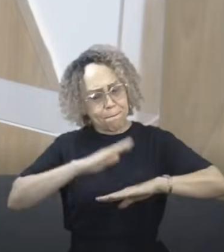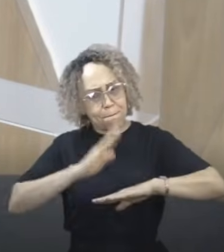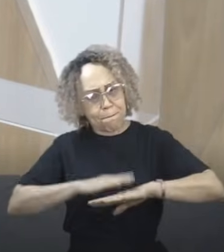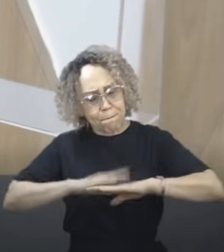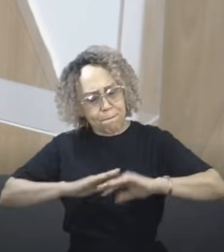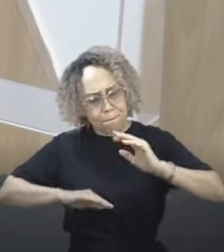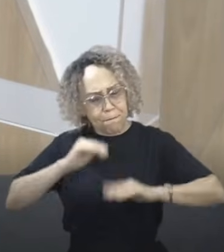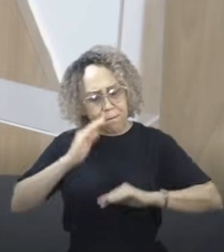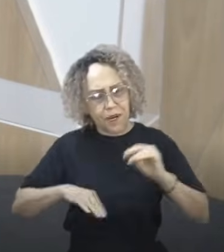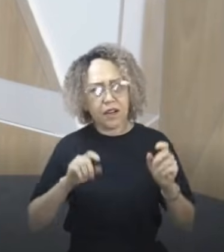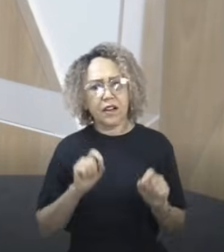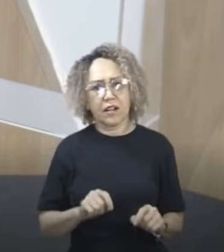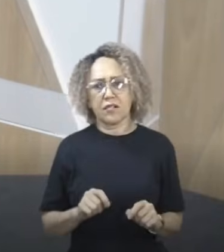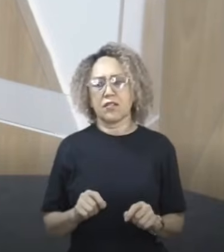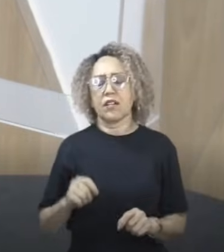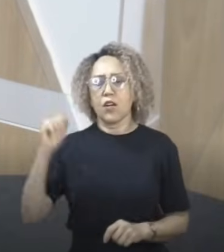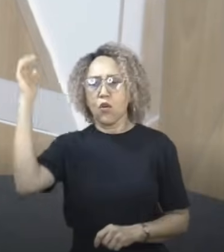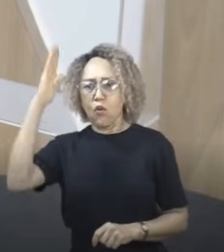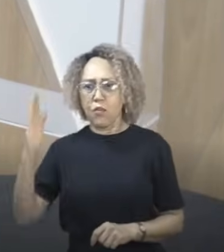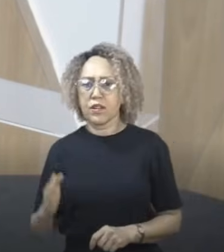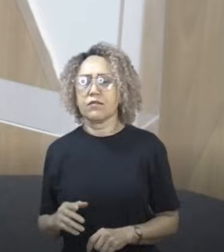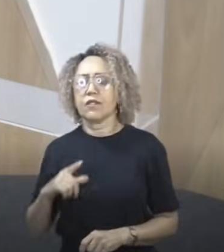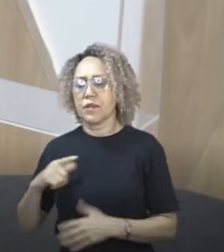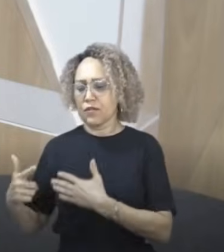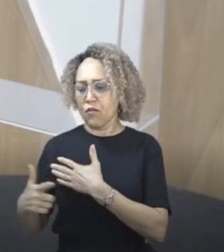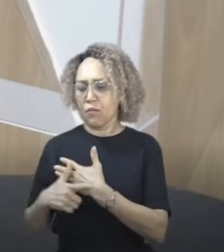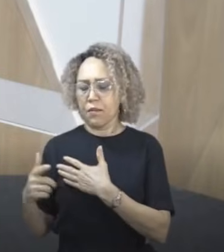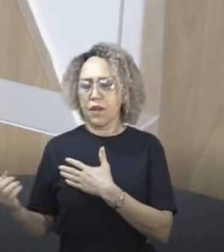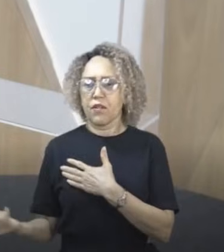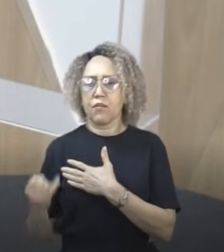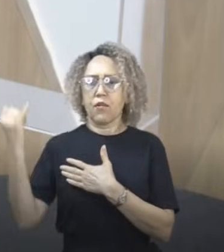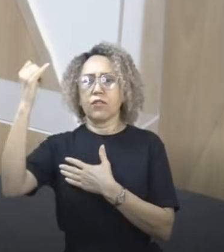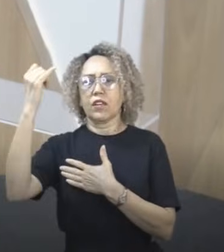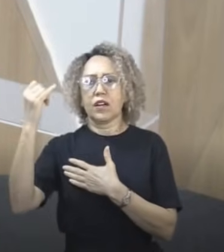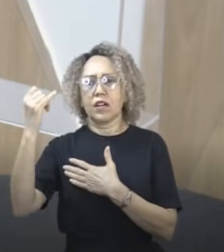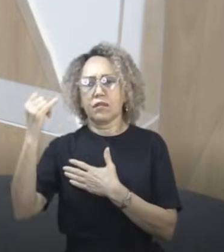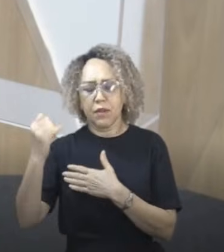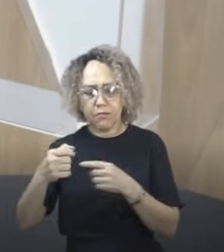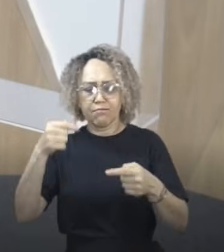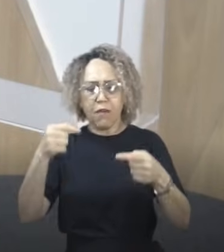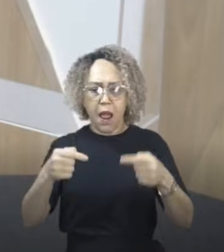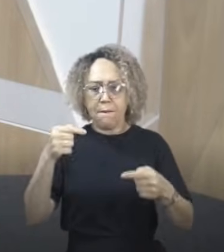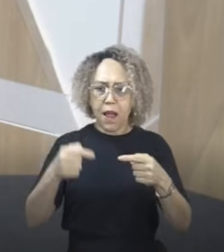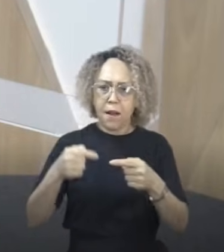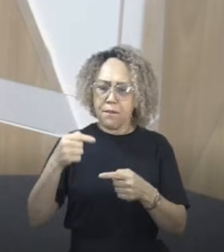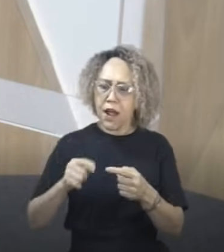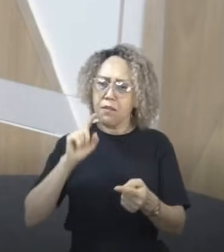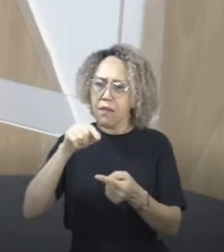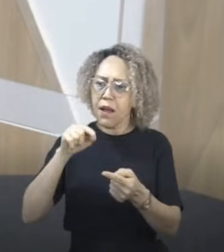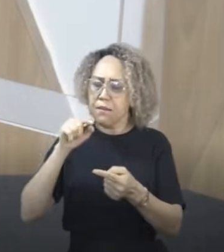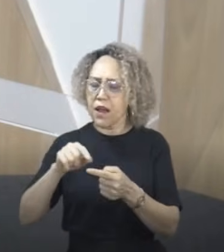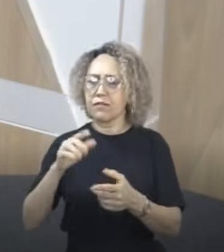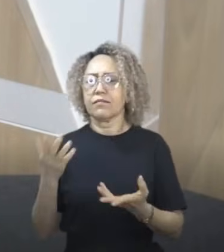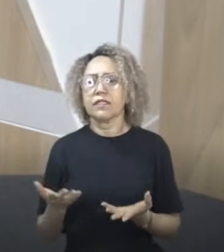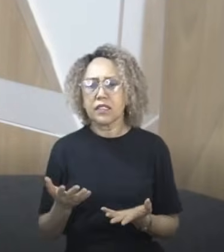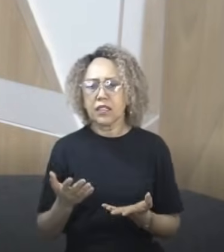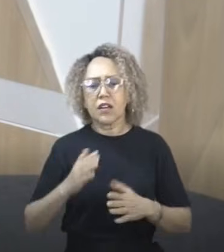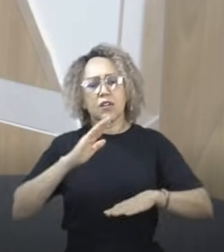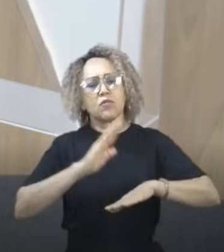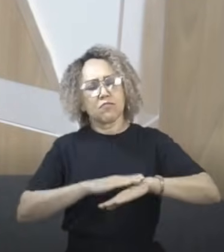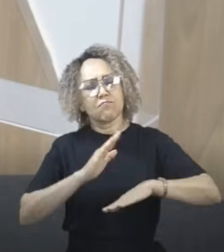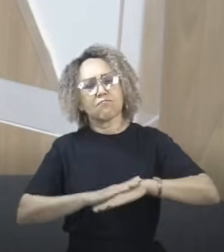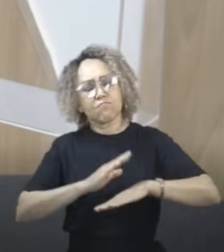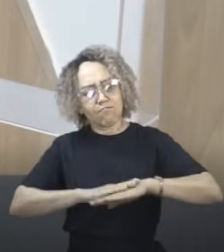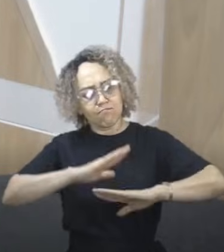também vai ter um papel importante, né, para que sejam feitas todas as discussões nesse sentido e colocar em prática também o que